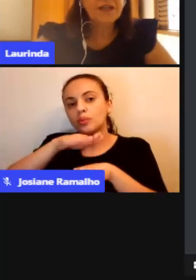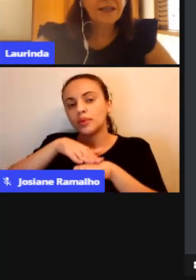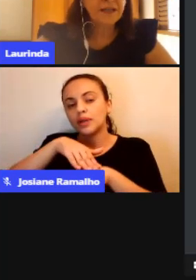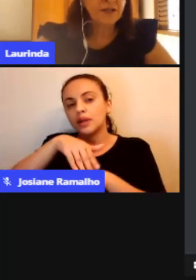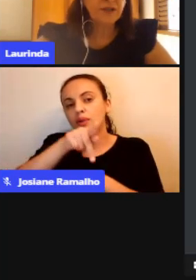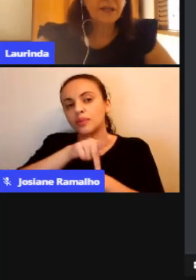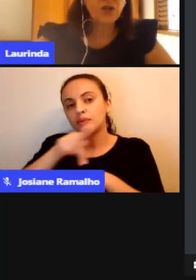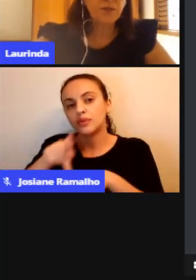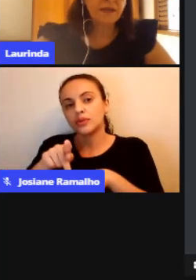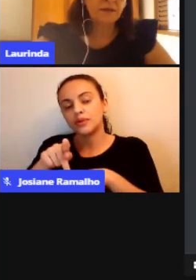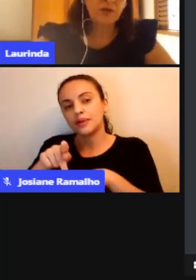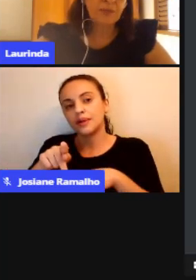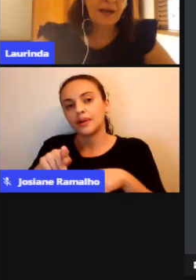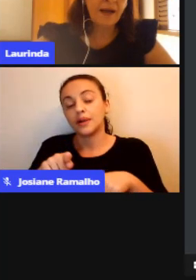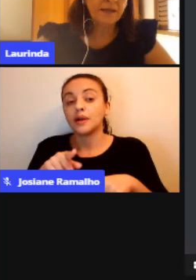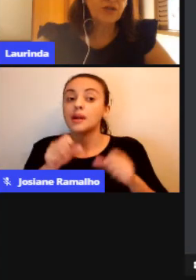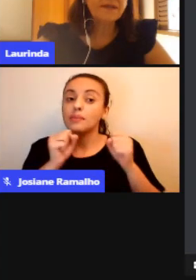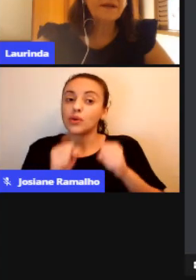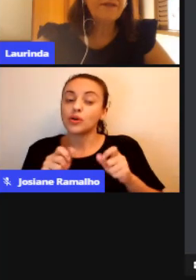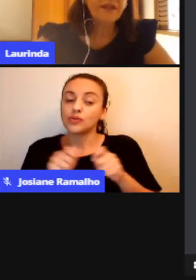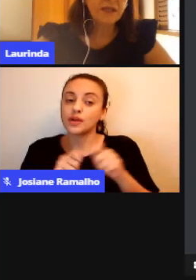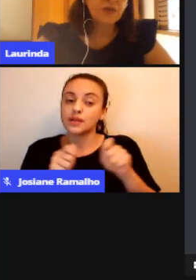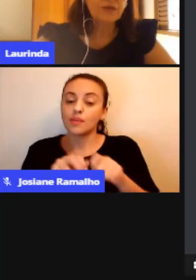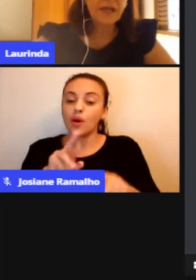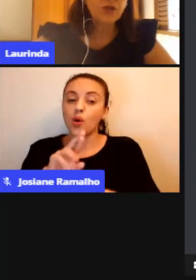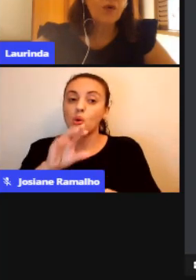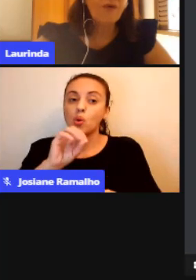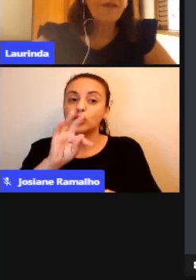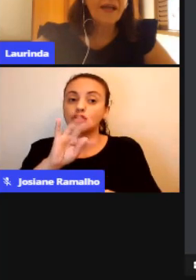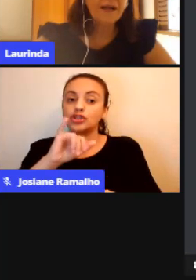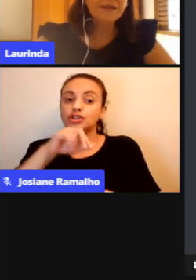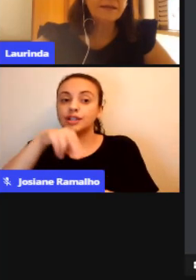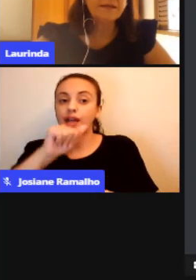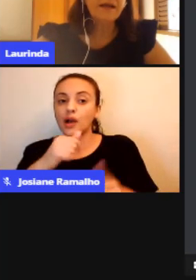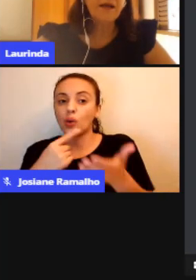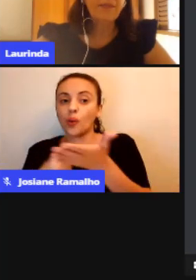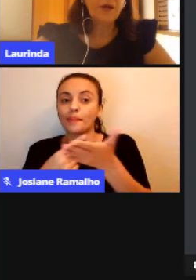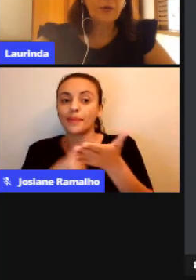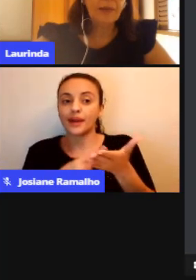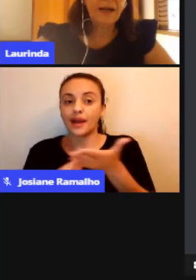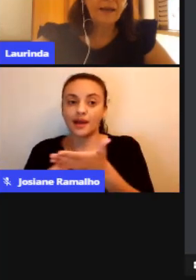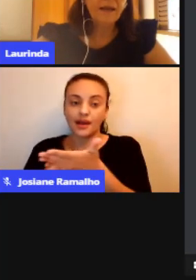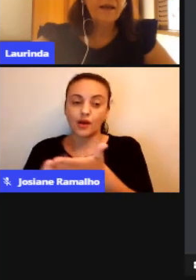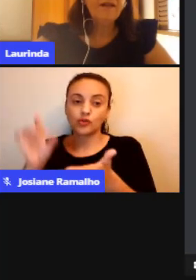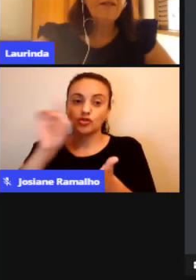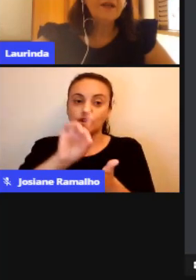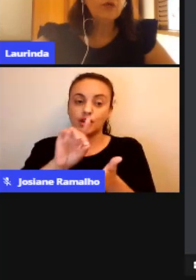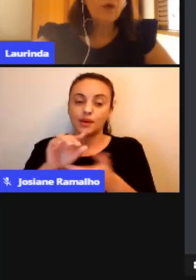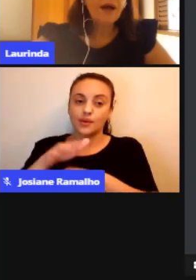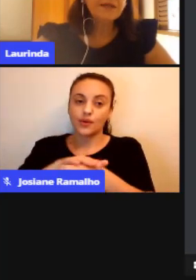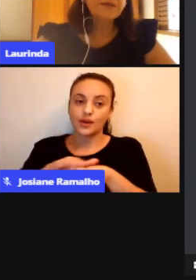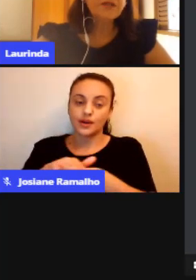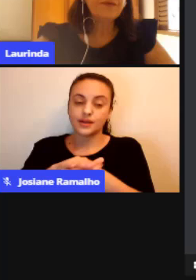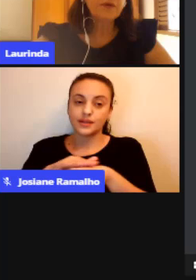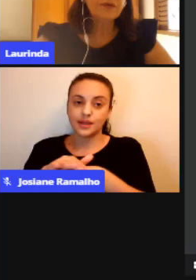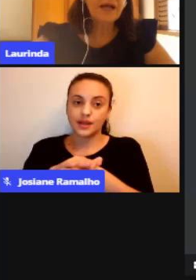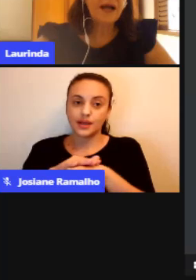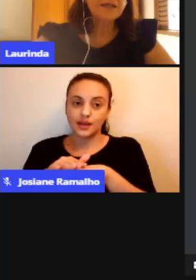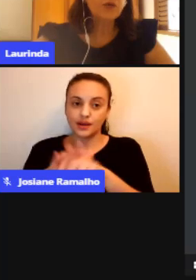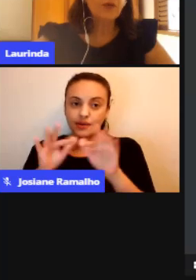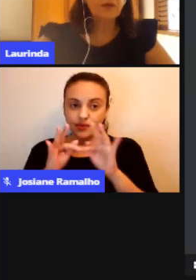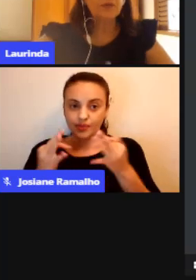uma rotina de atendimento aos pais, de serviço, né, de conversas para o pai, vendo quais são